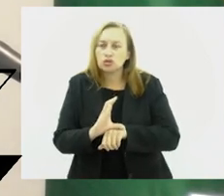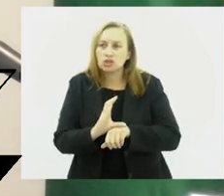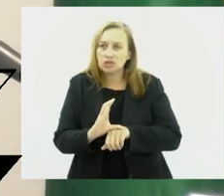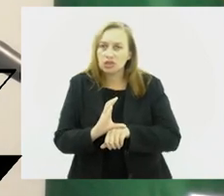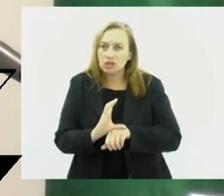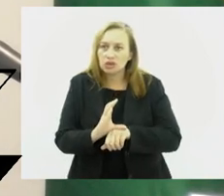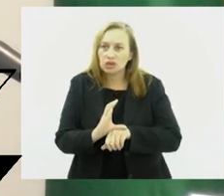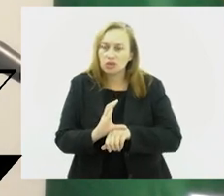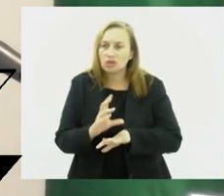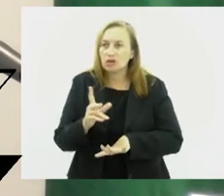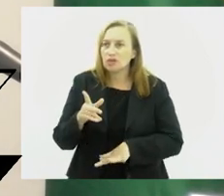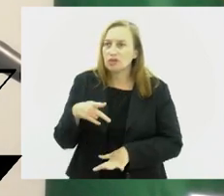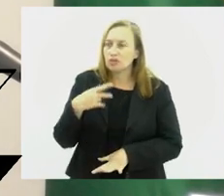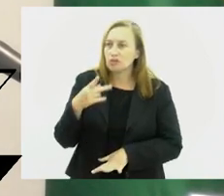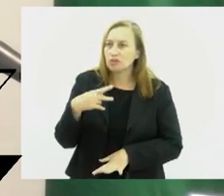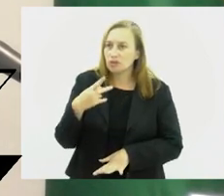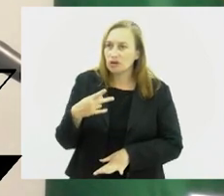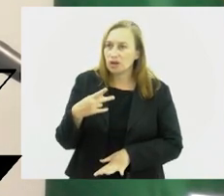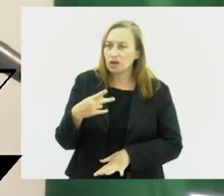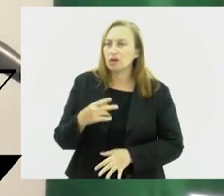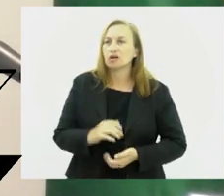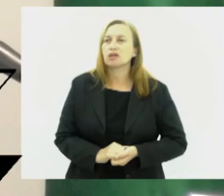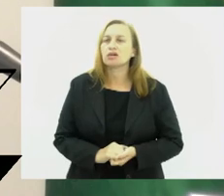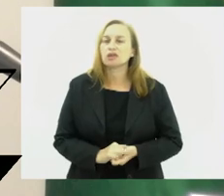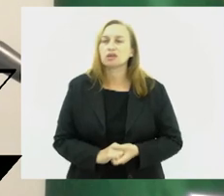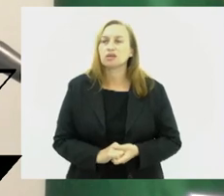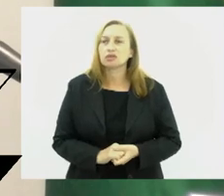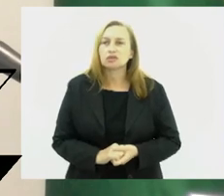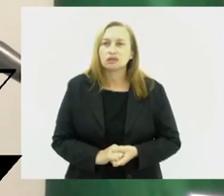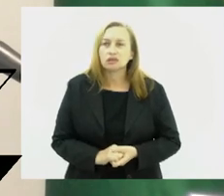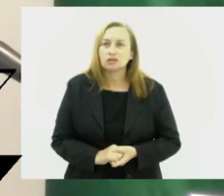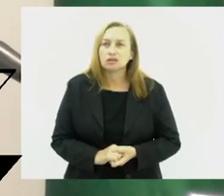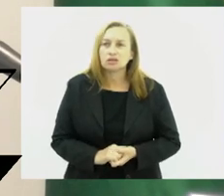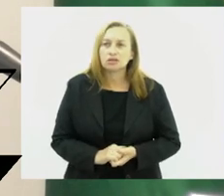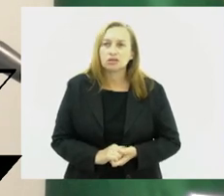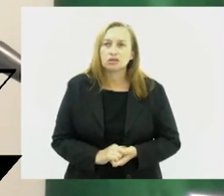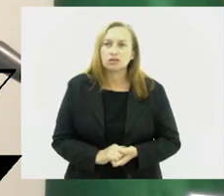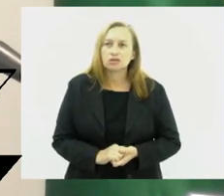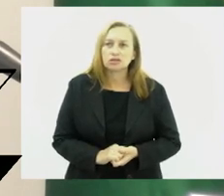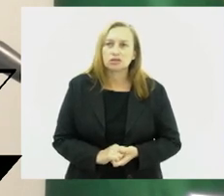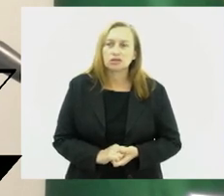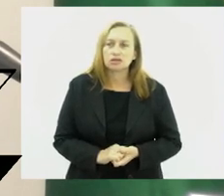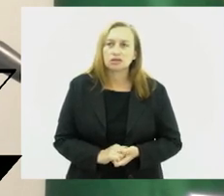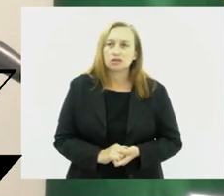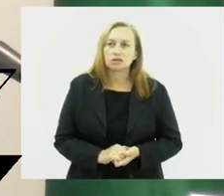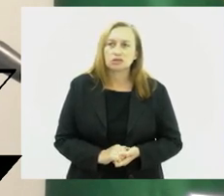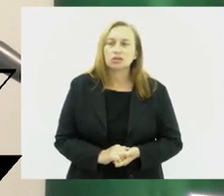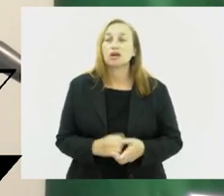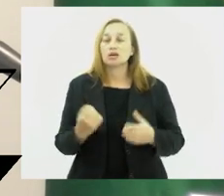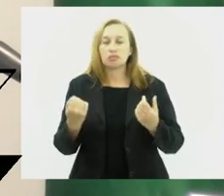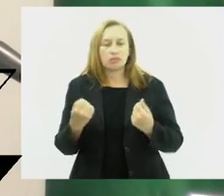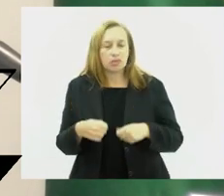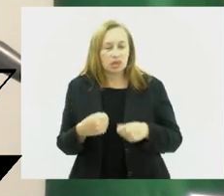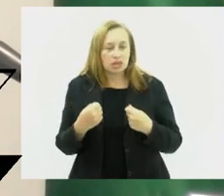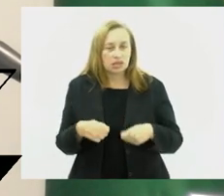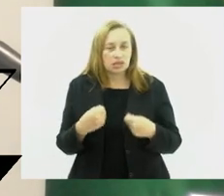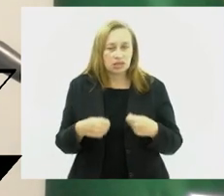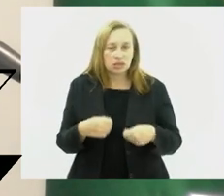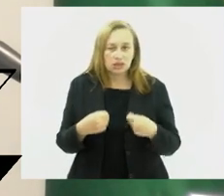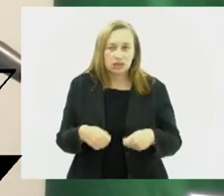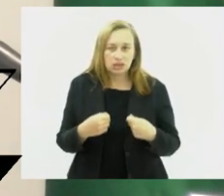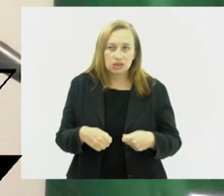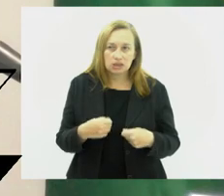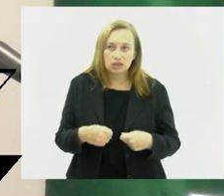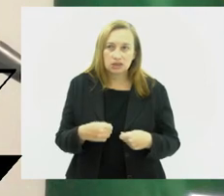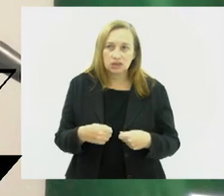município. Então, nós estamos num embrólio jurídico que a gente precisa. Essa